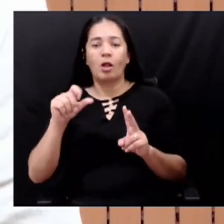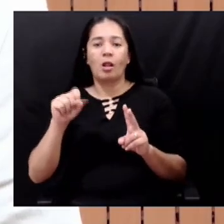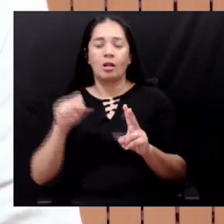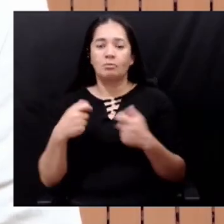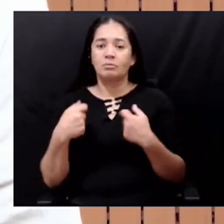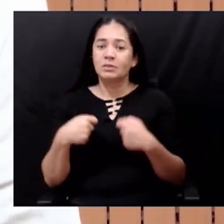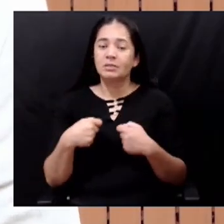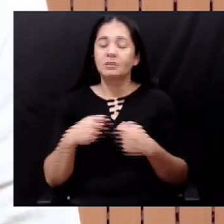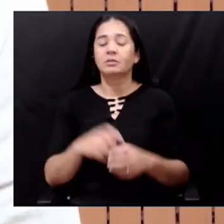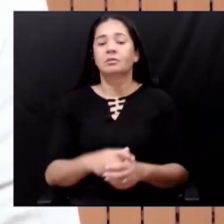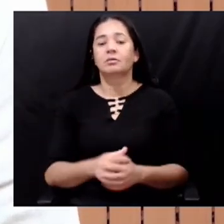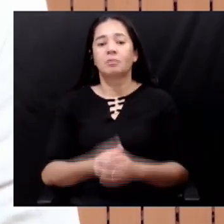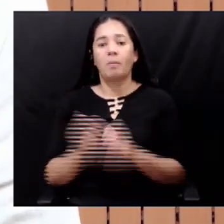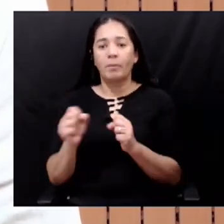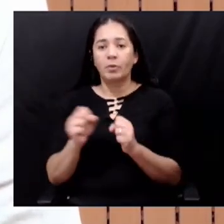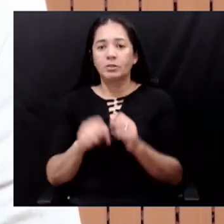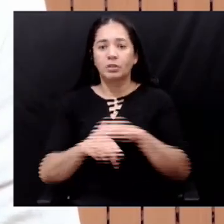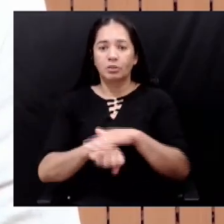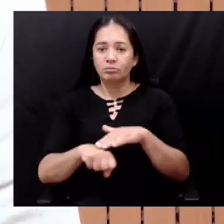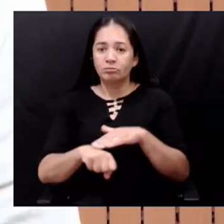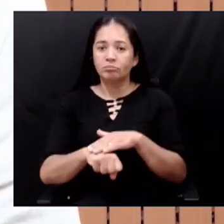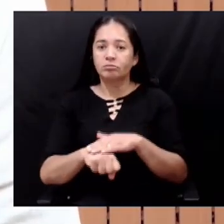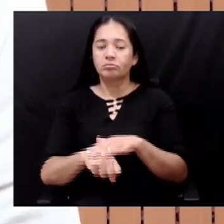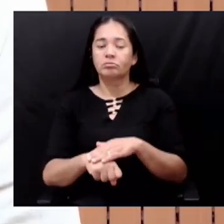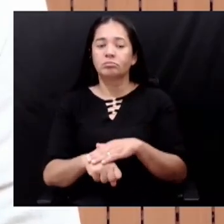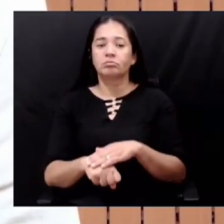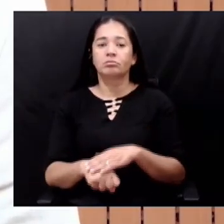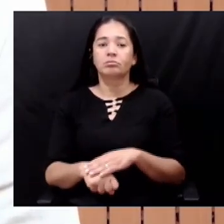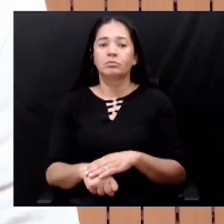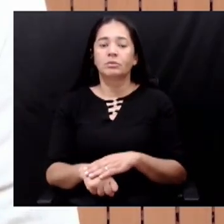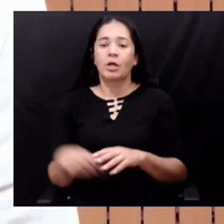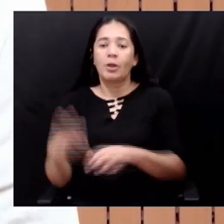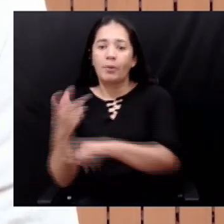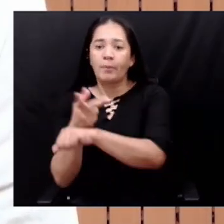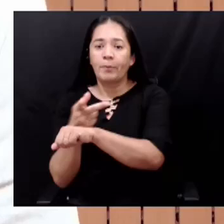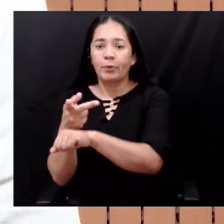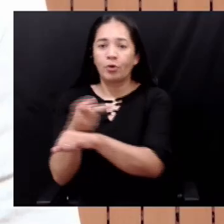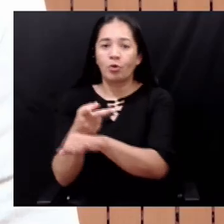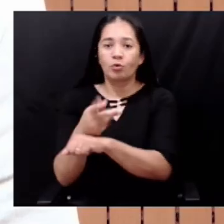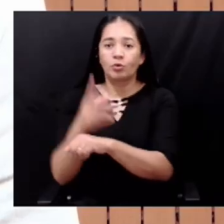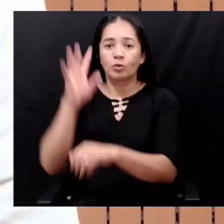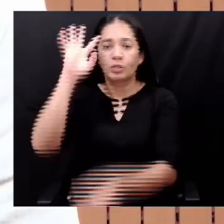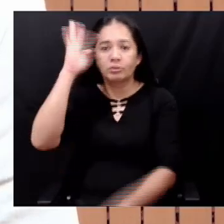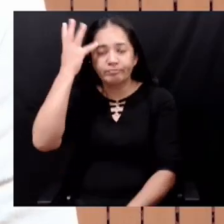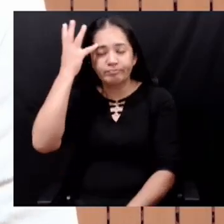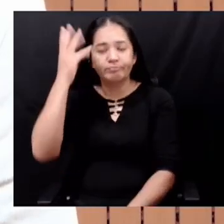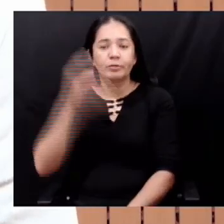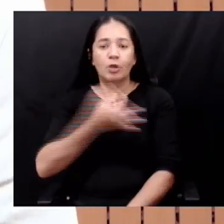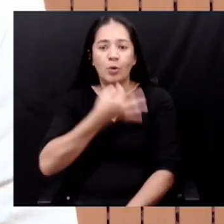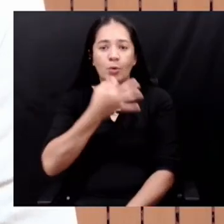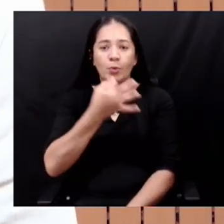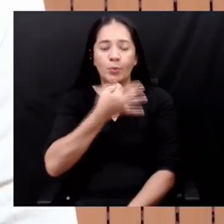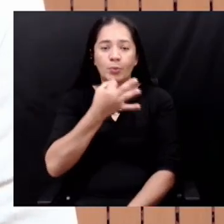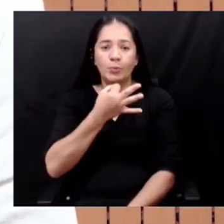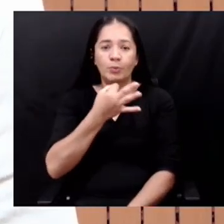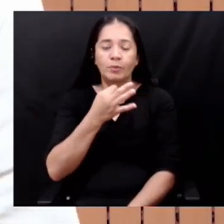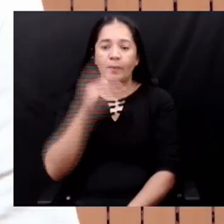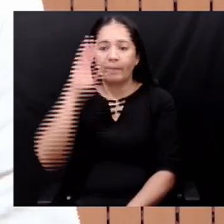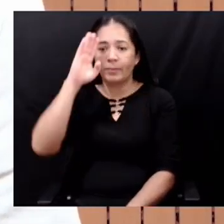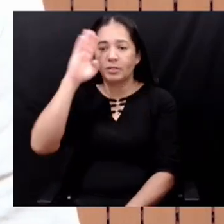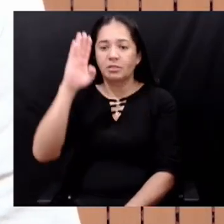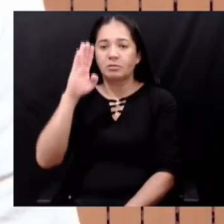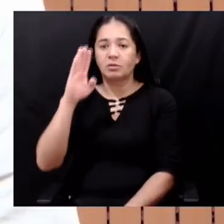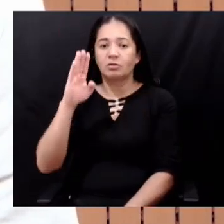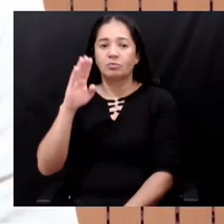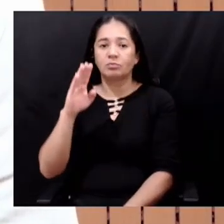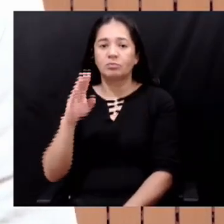conversar especificamente e buscarmos soluções, né? Eu acho que, sobretudo quando se trata de indígena,